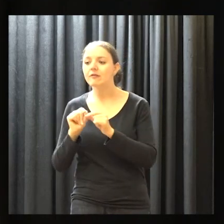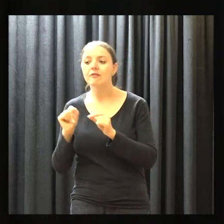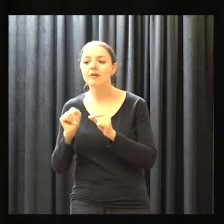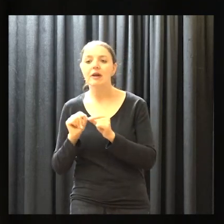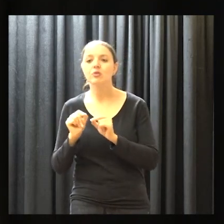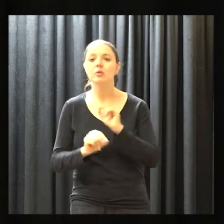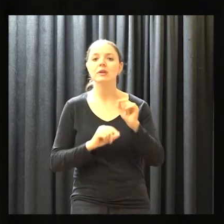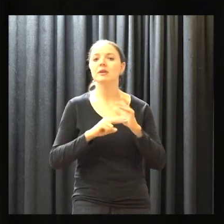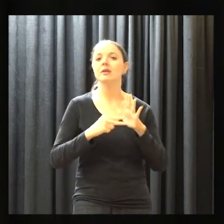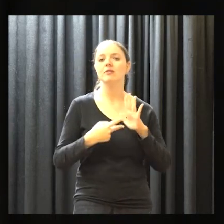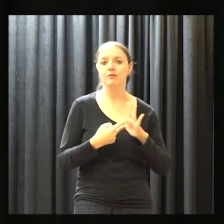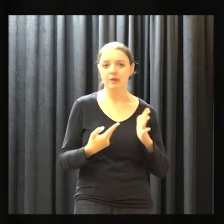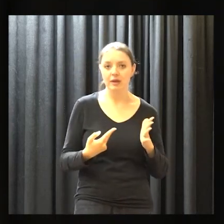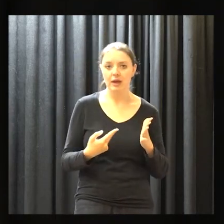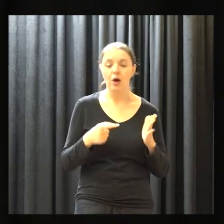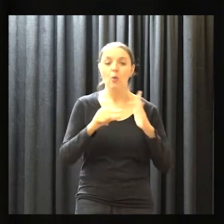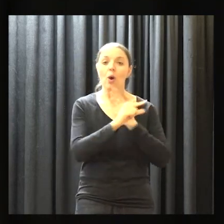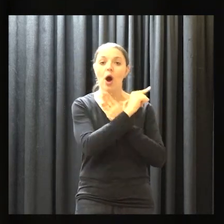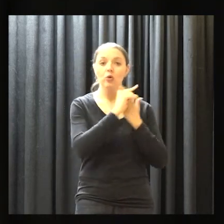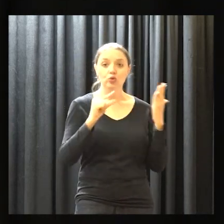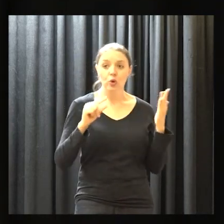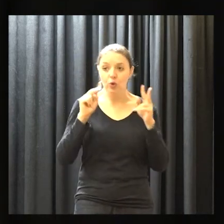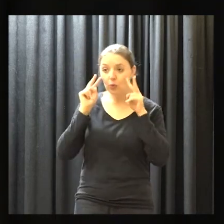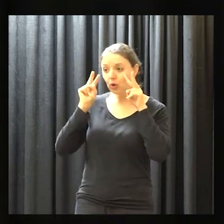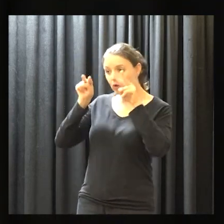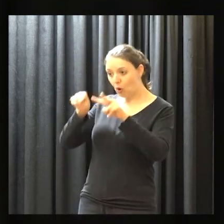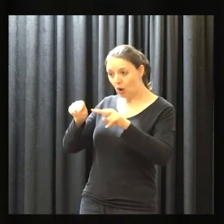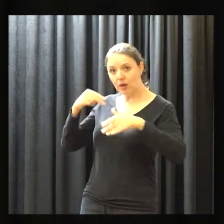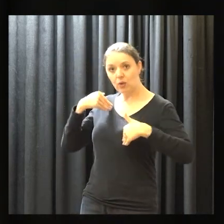né, vamos dizer assim,